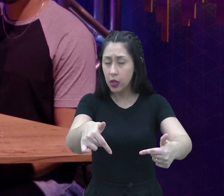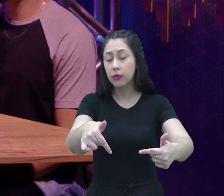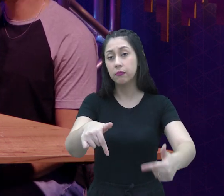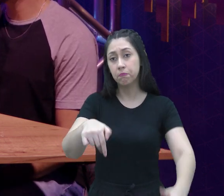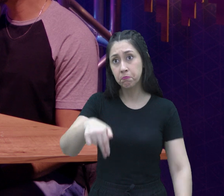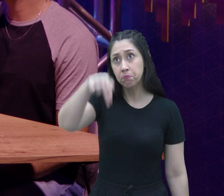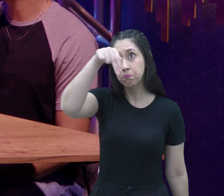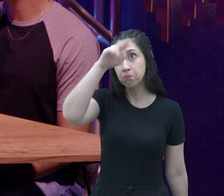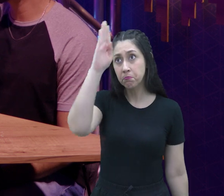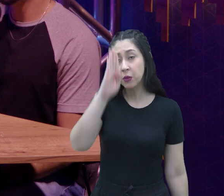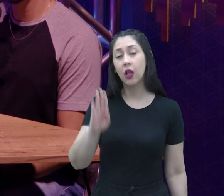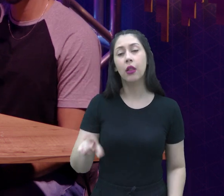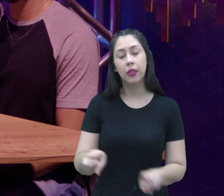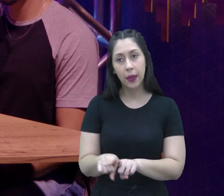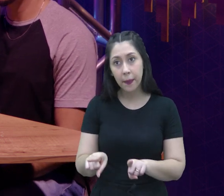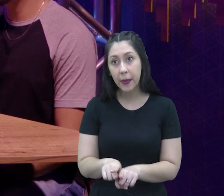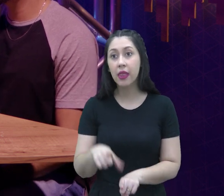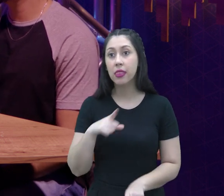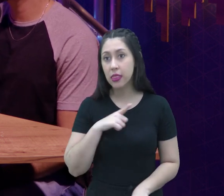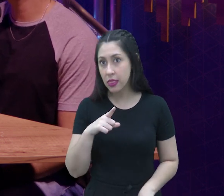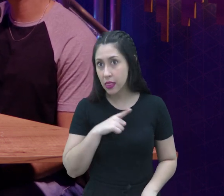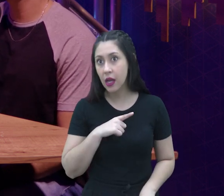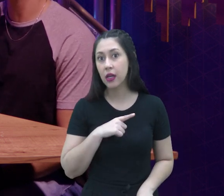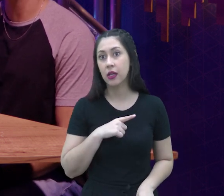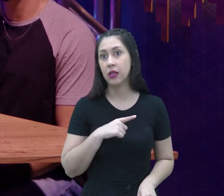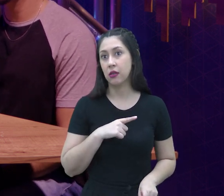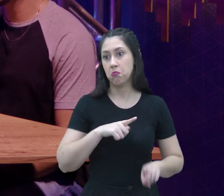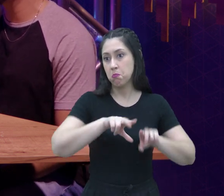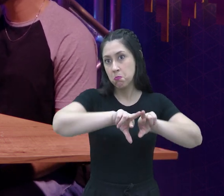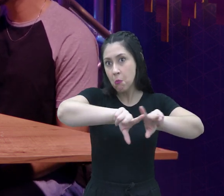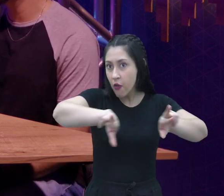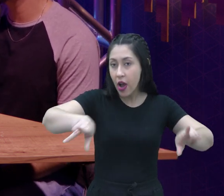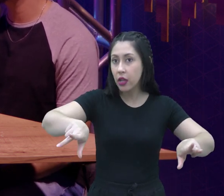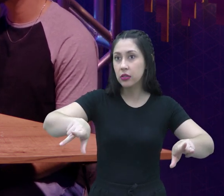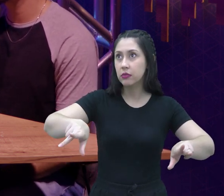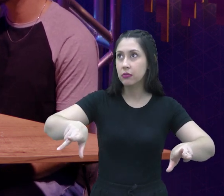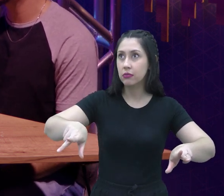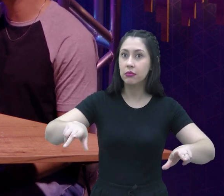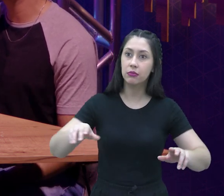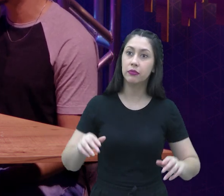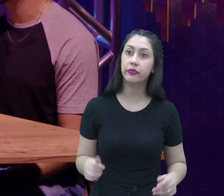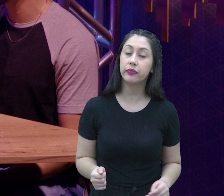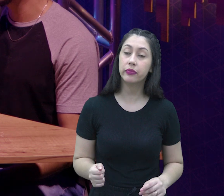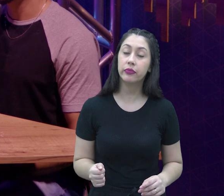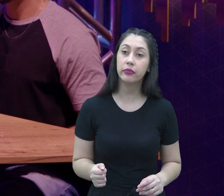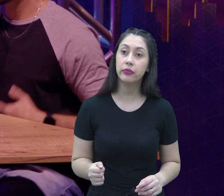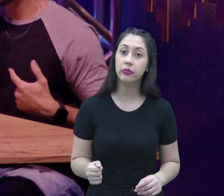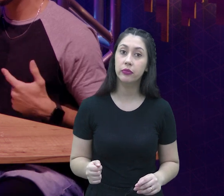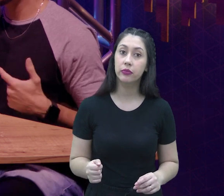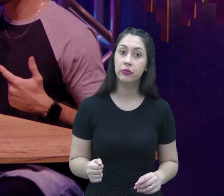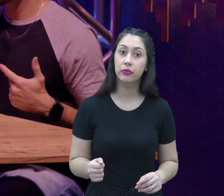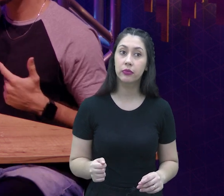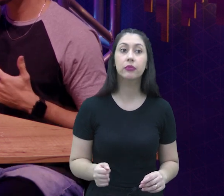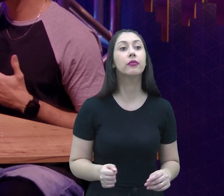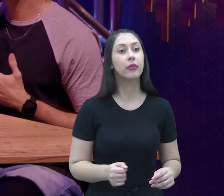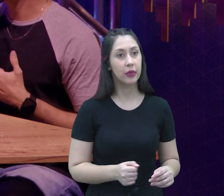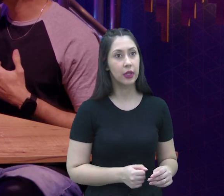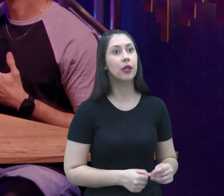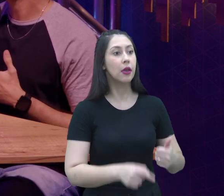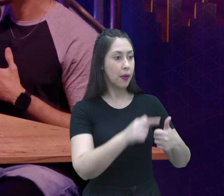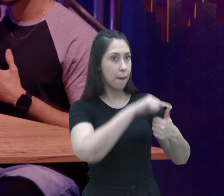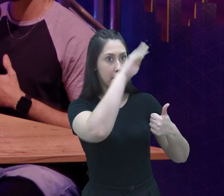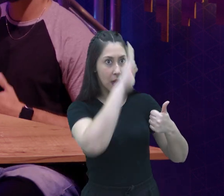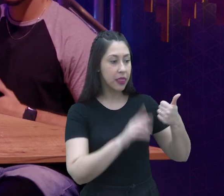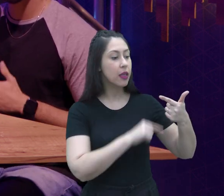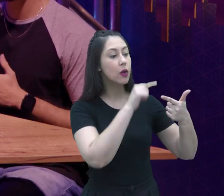a nível nacional também, os tribunais de justiça e também a nível nacional. Nacional, estadual